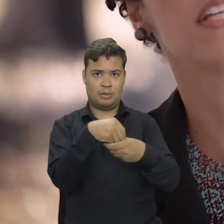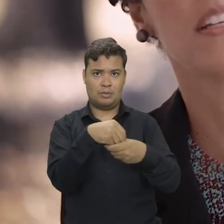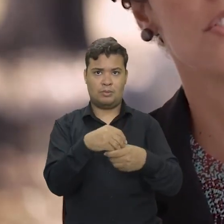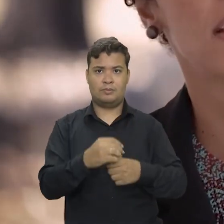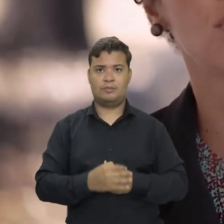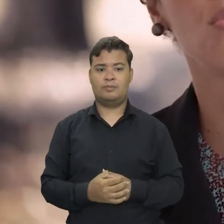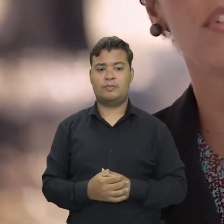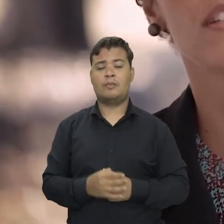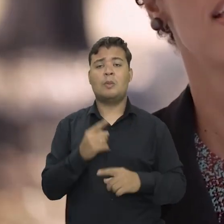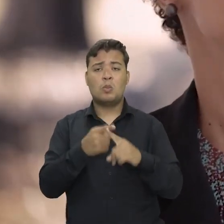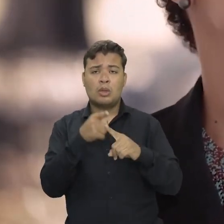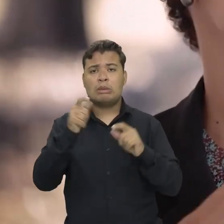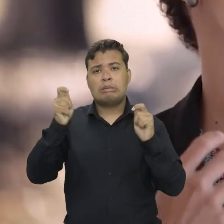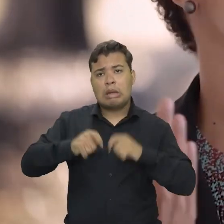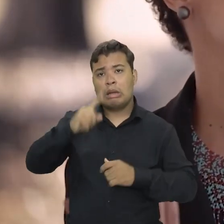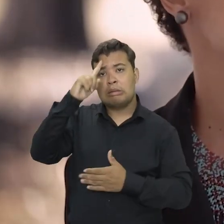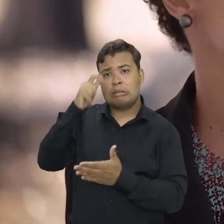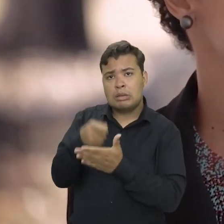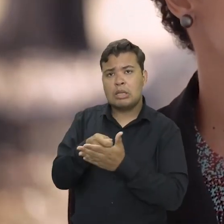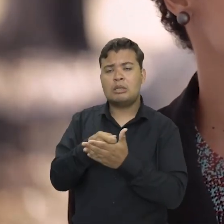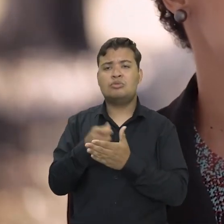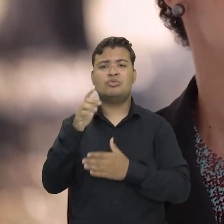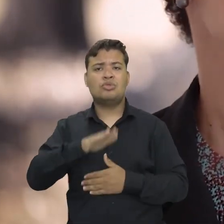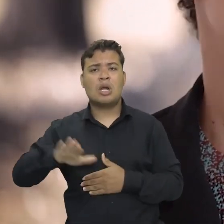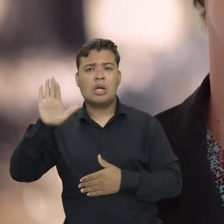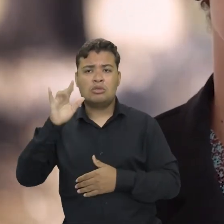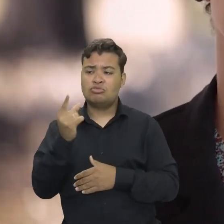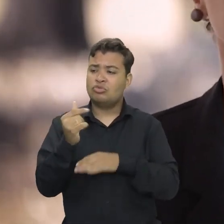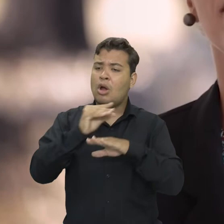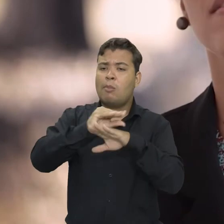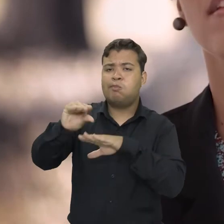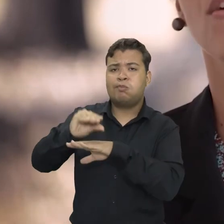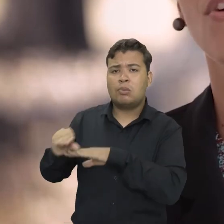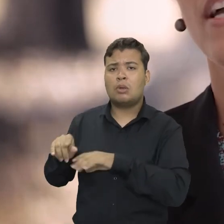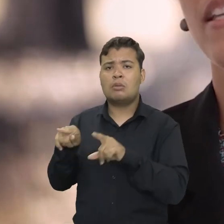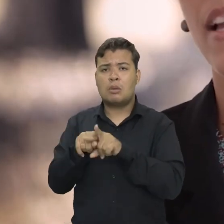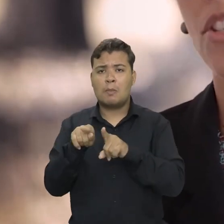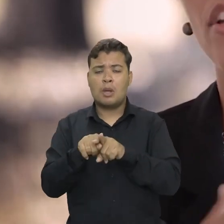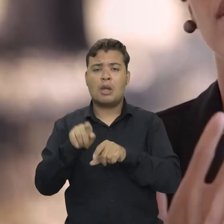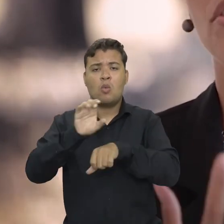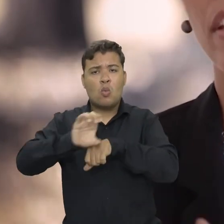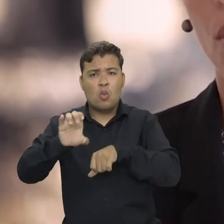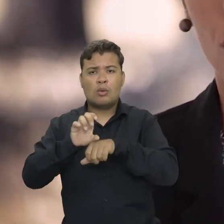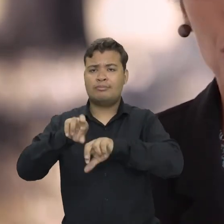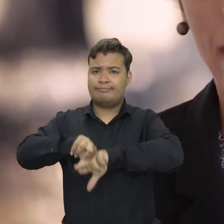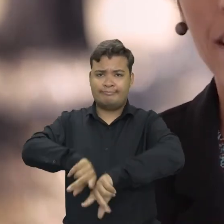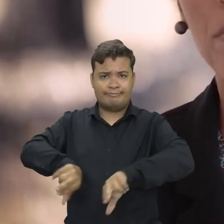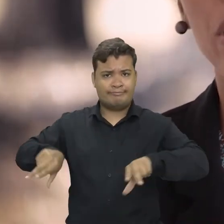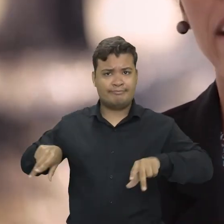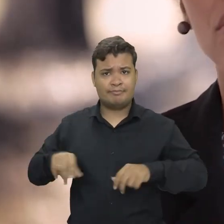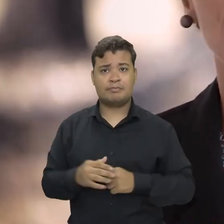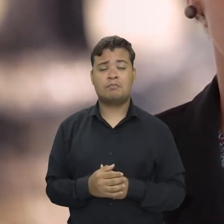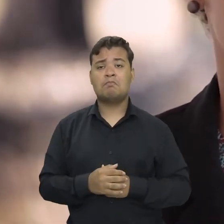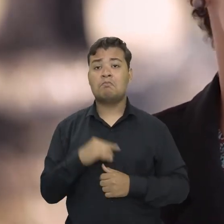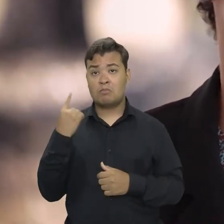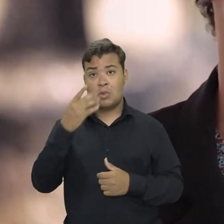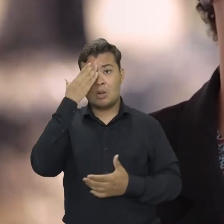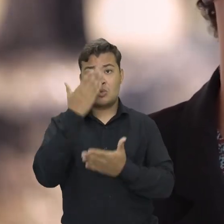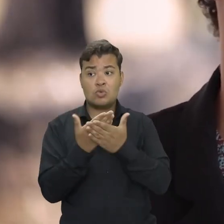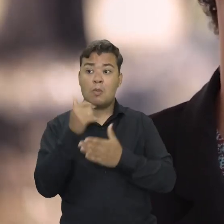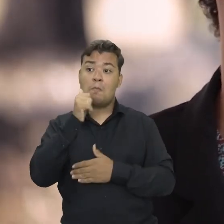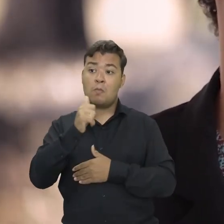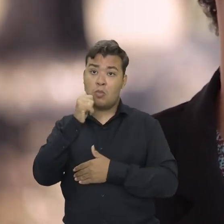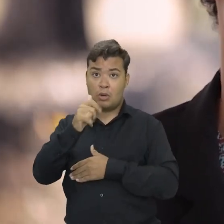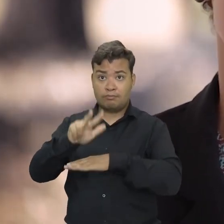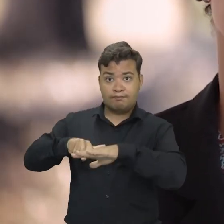decide sobre candidaturas, se decide sobre financiamento, sobre formação, e a gente acredita que quanto mais mulheres tiverem, mais